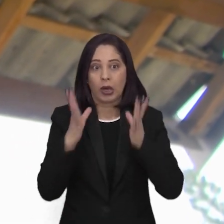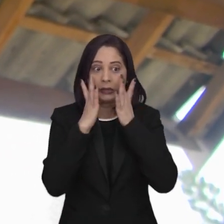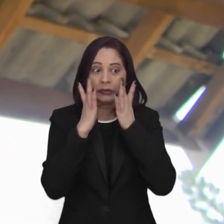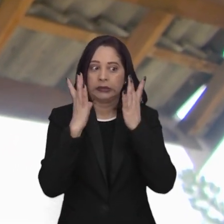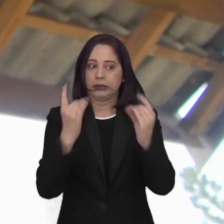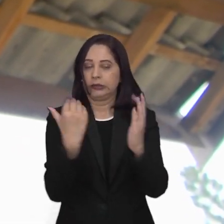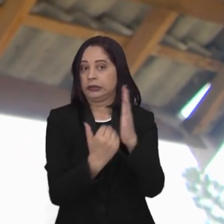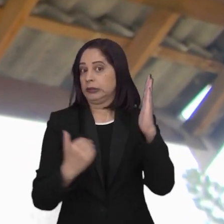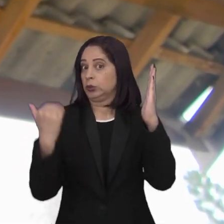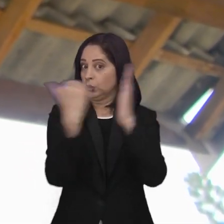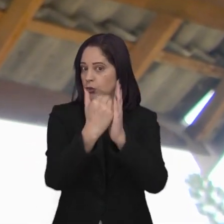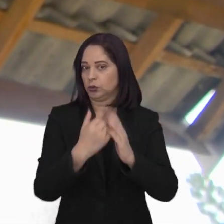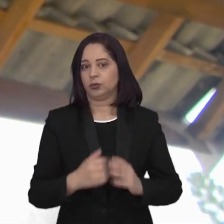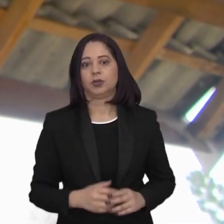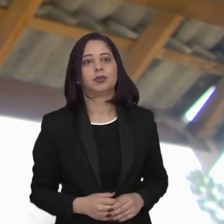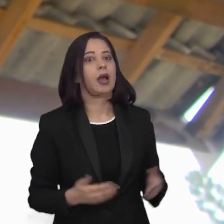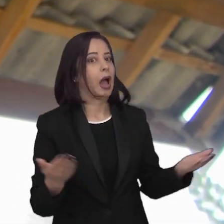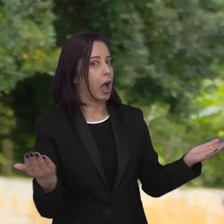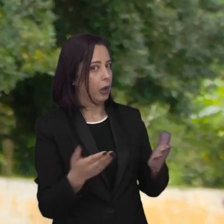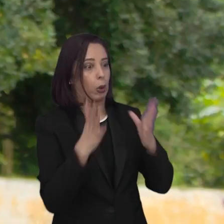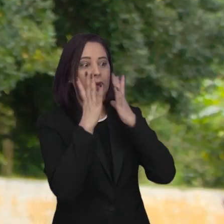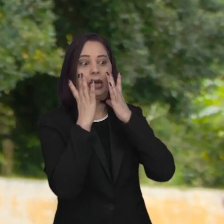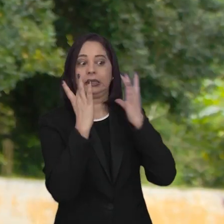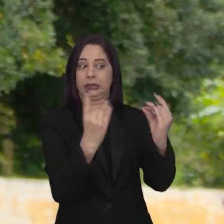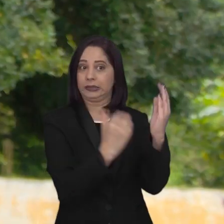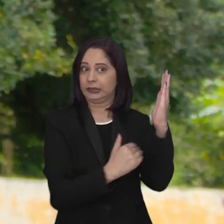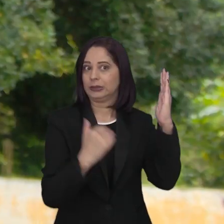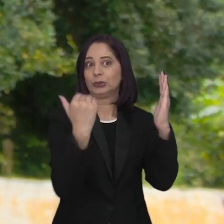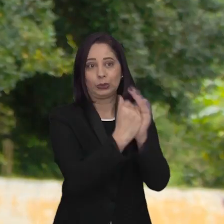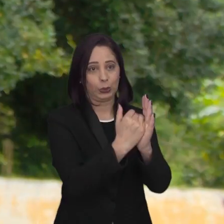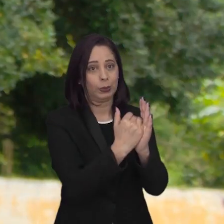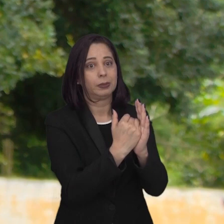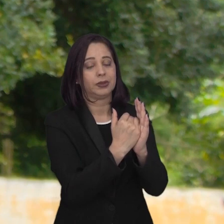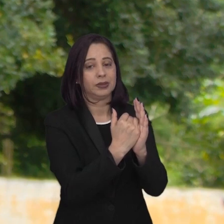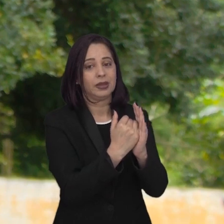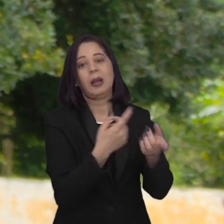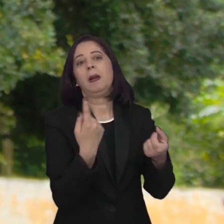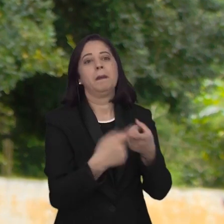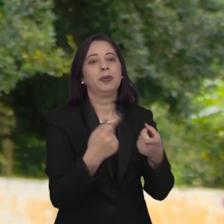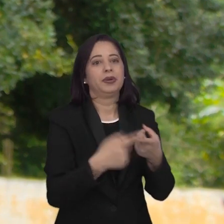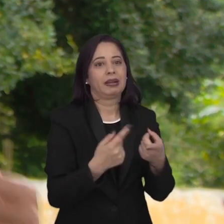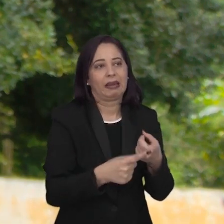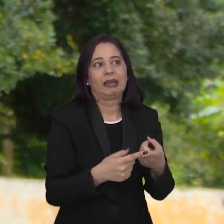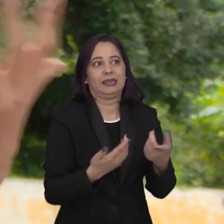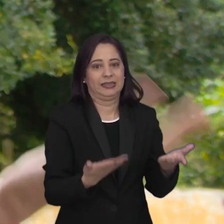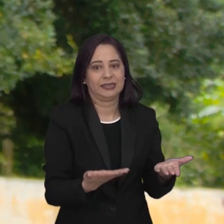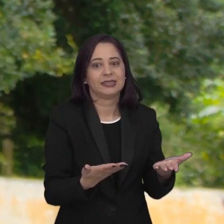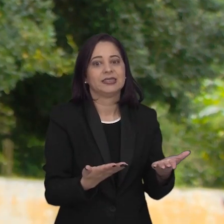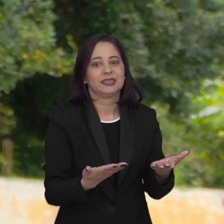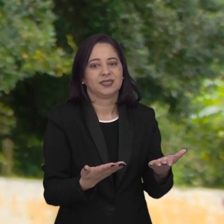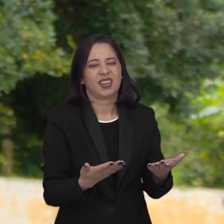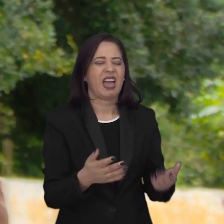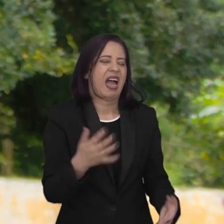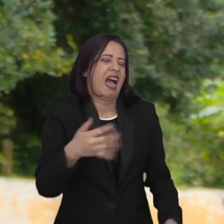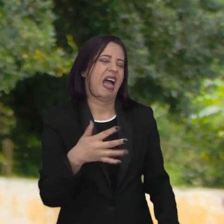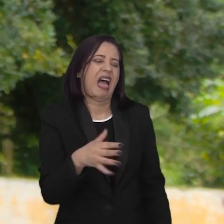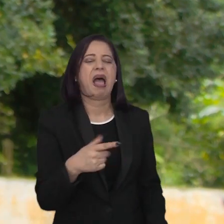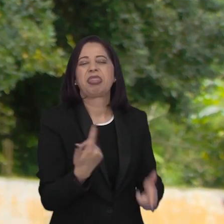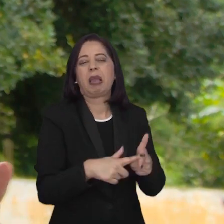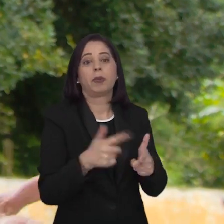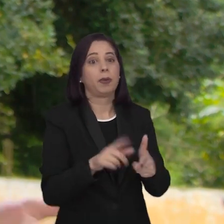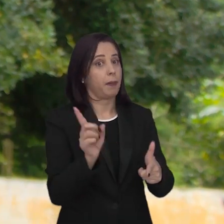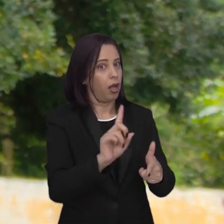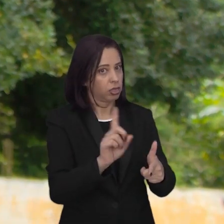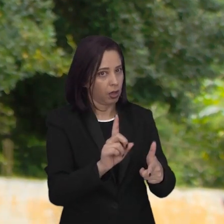está ainda mais atento ao usá-lo na rua. Agora a atenção é dobrada, né? Porque quem nunca passou por isso, às